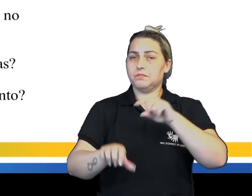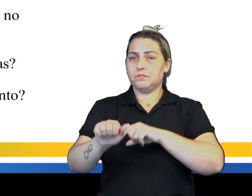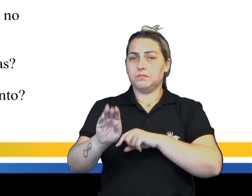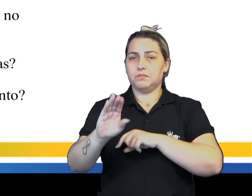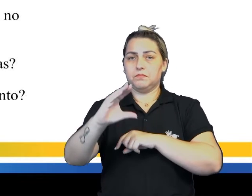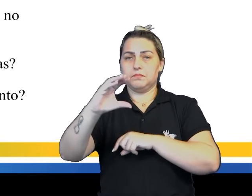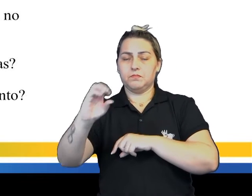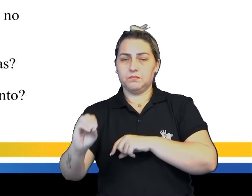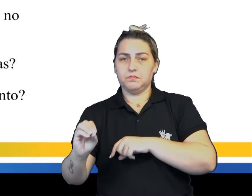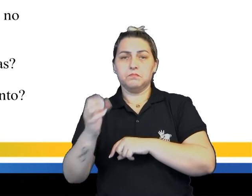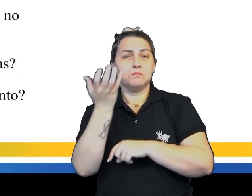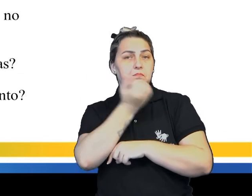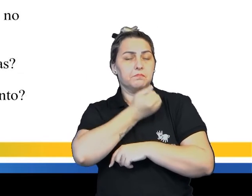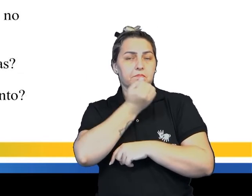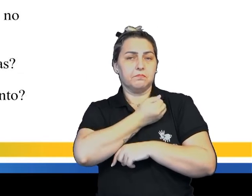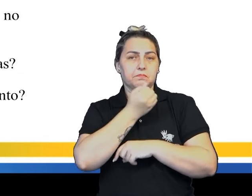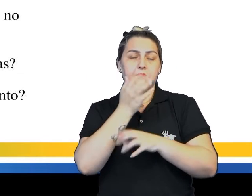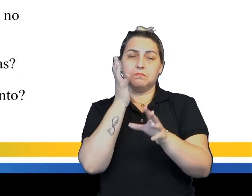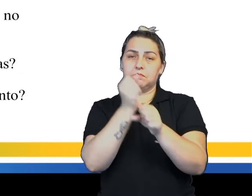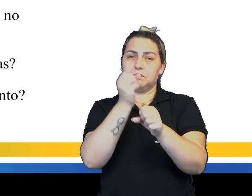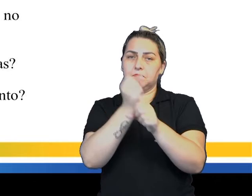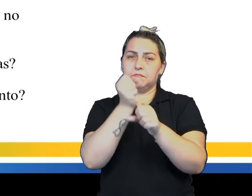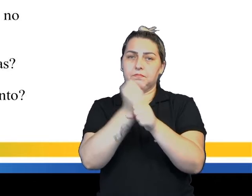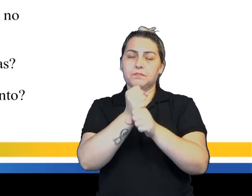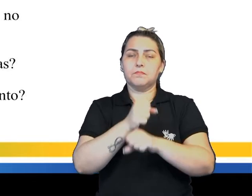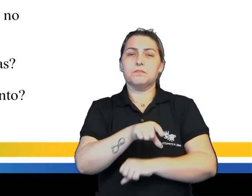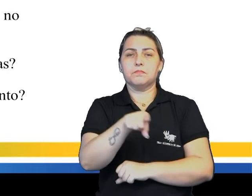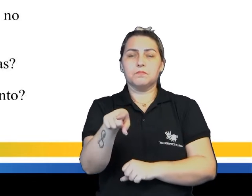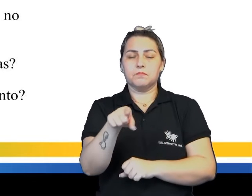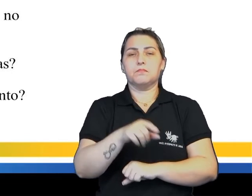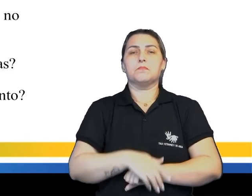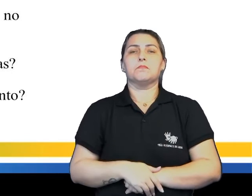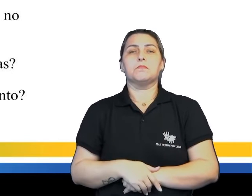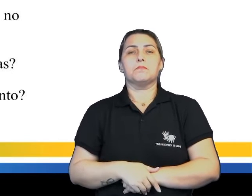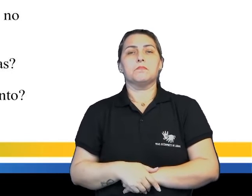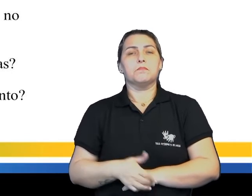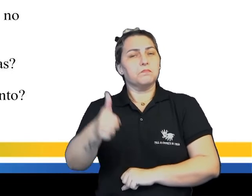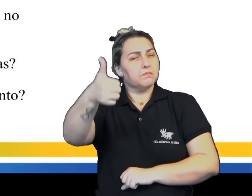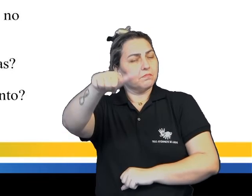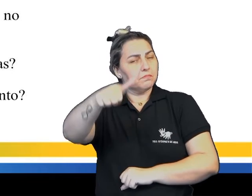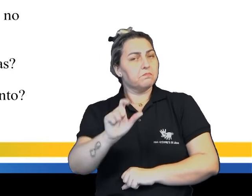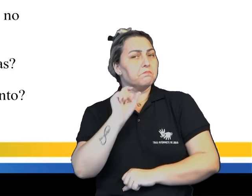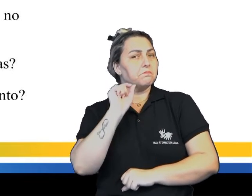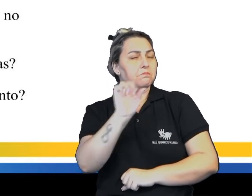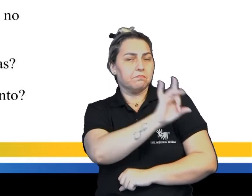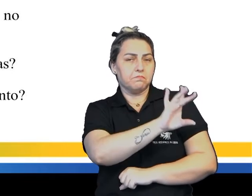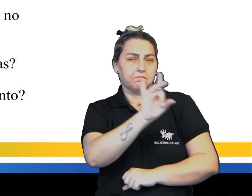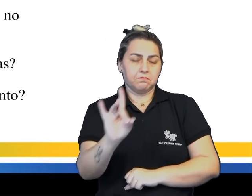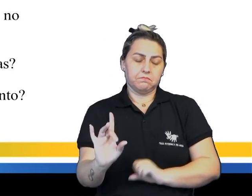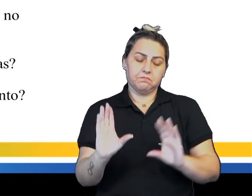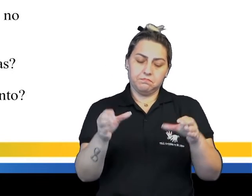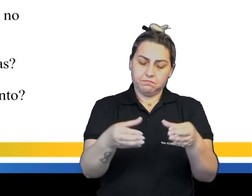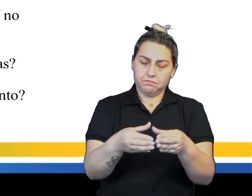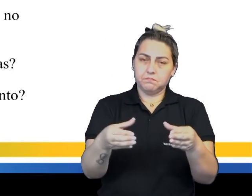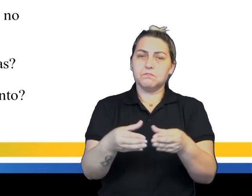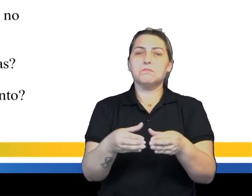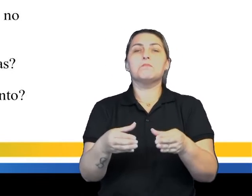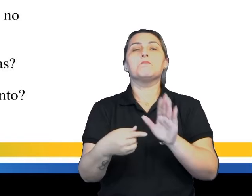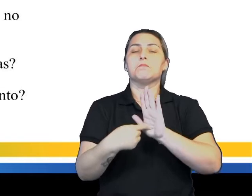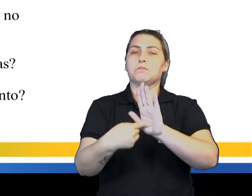quer saber o número total. Então, você vai verificar o que cada casinha